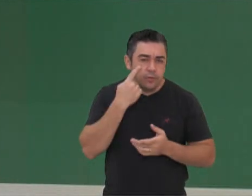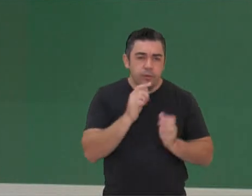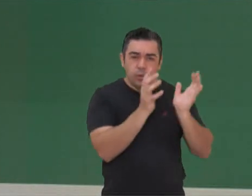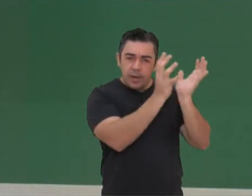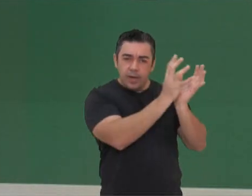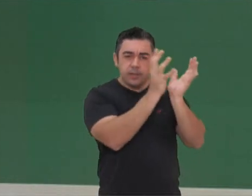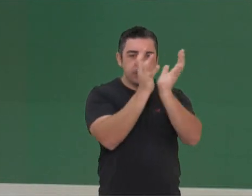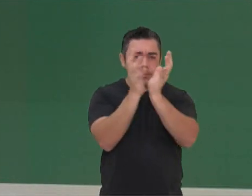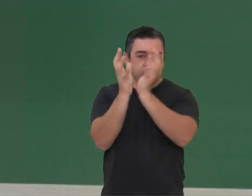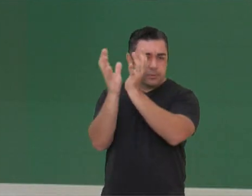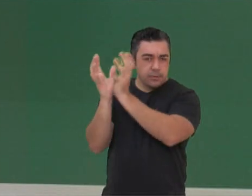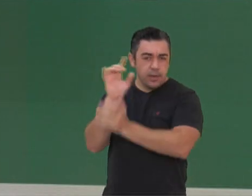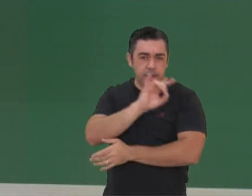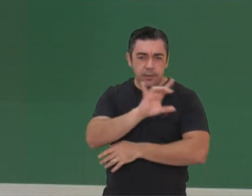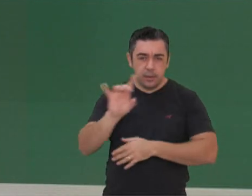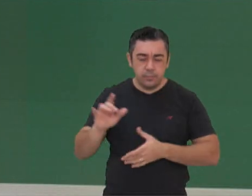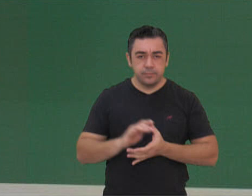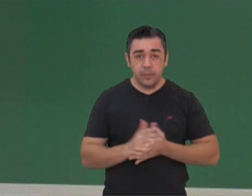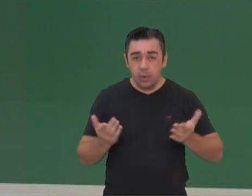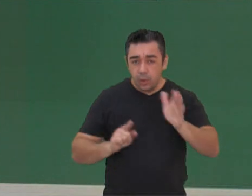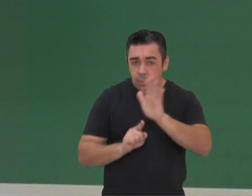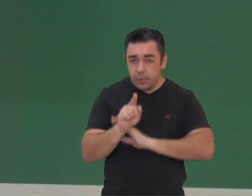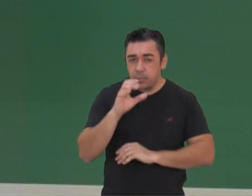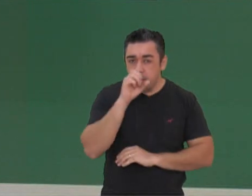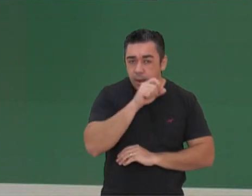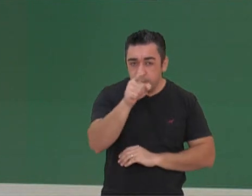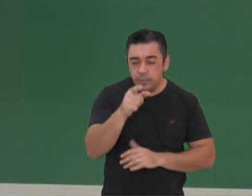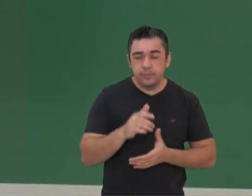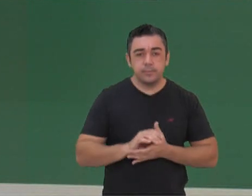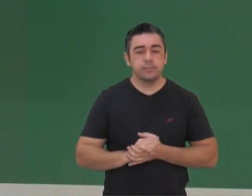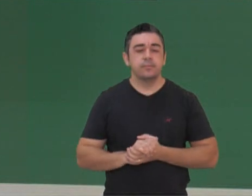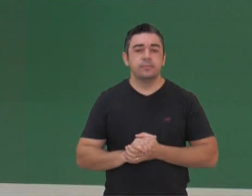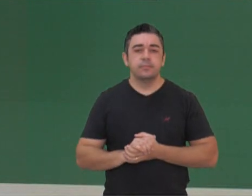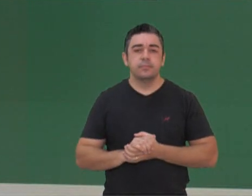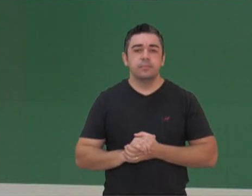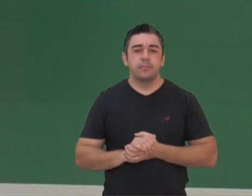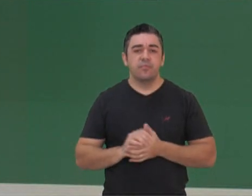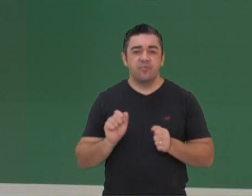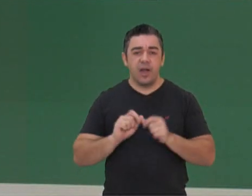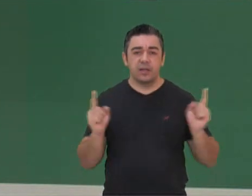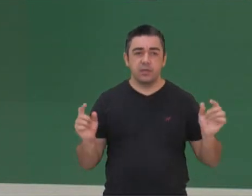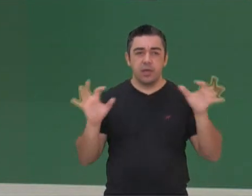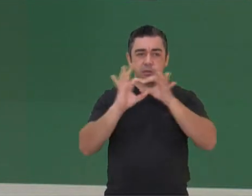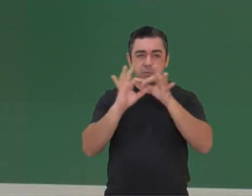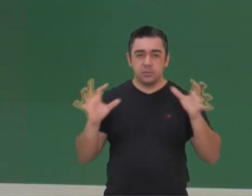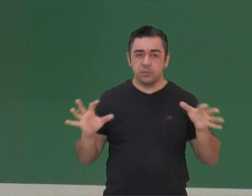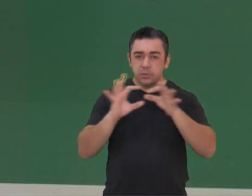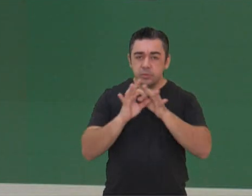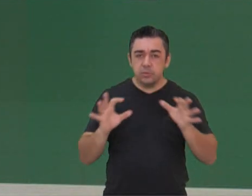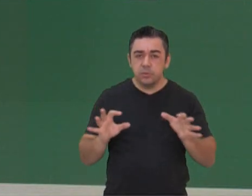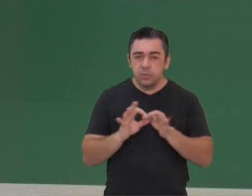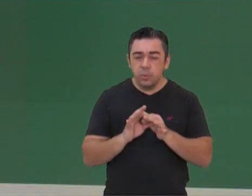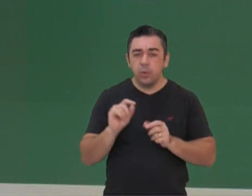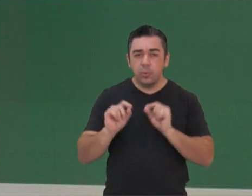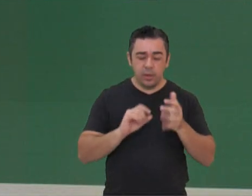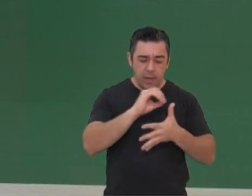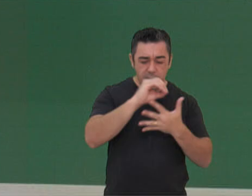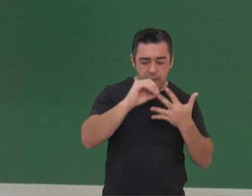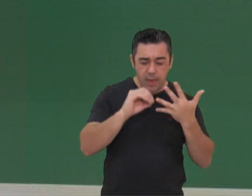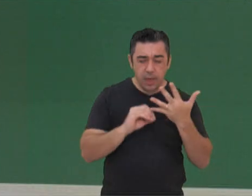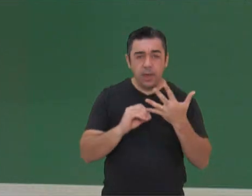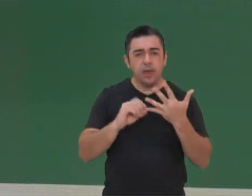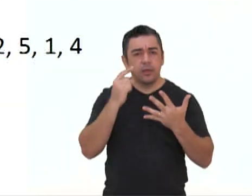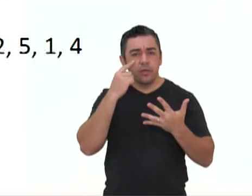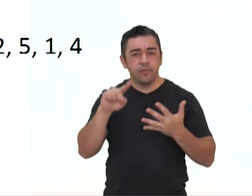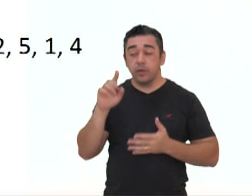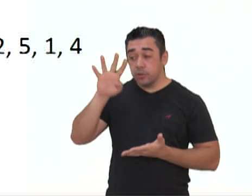características principais de cada um. Um quiz rapidinho para isso, então. Associe o reino a algumas de suas características. Então, vejam a tabela